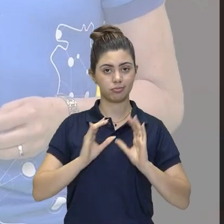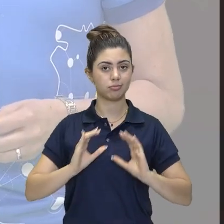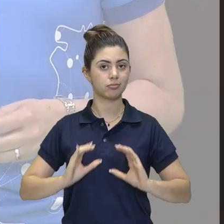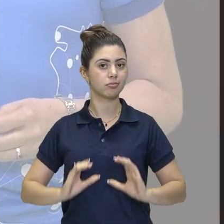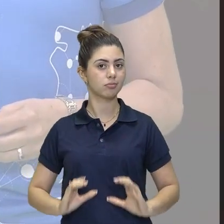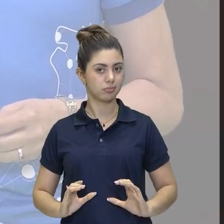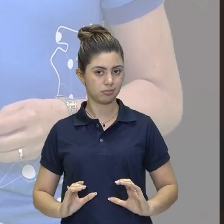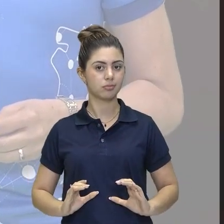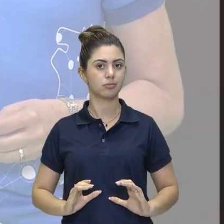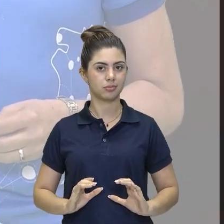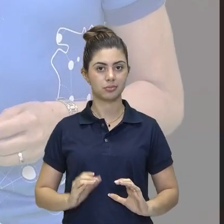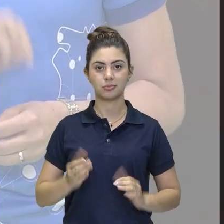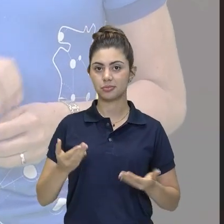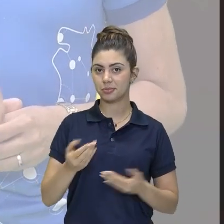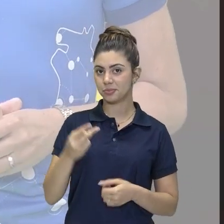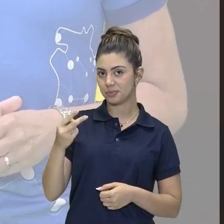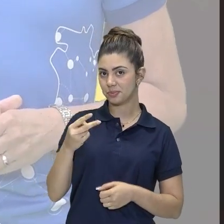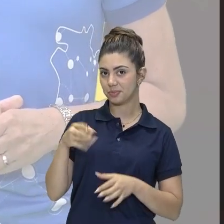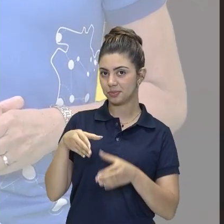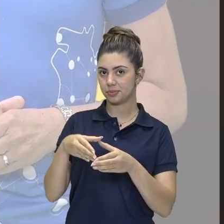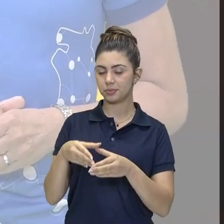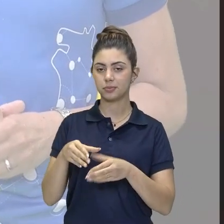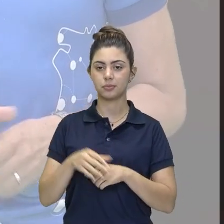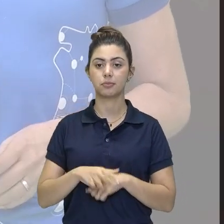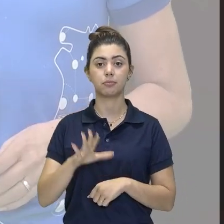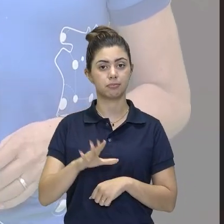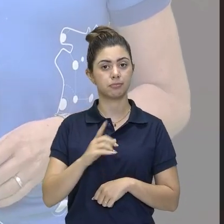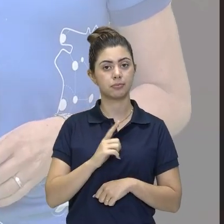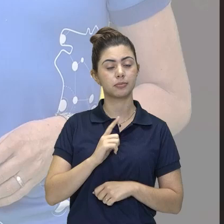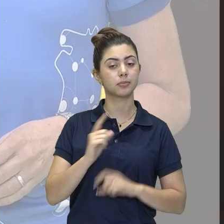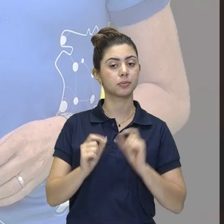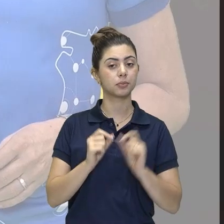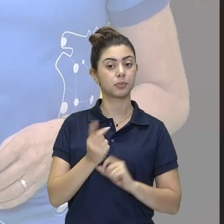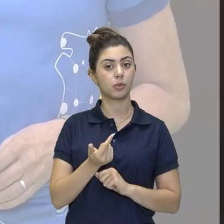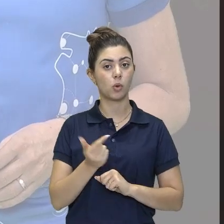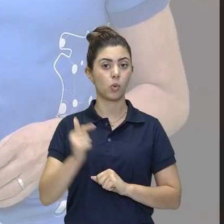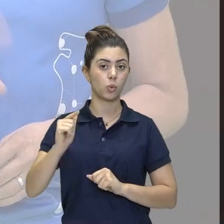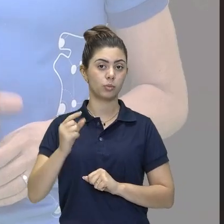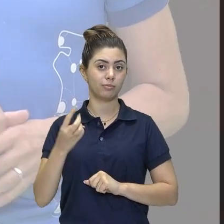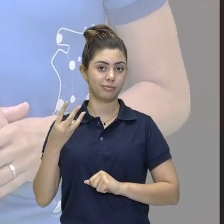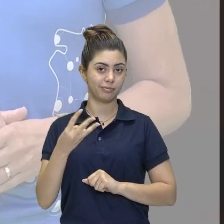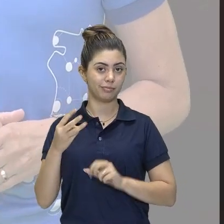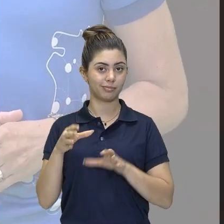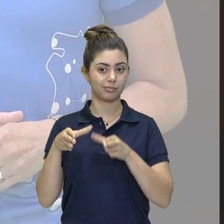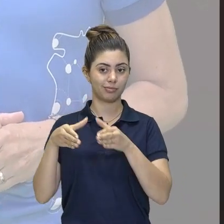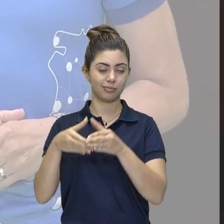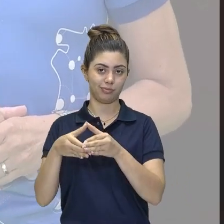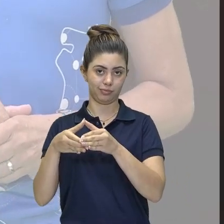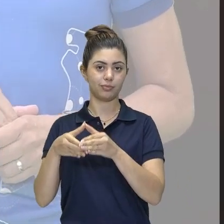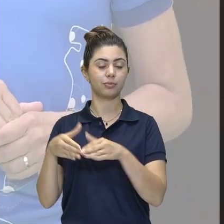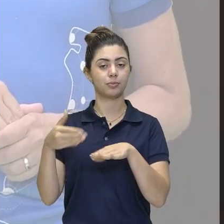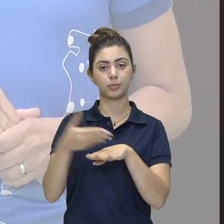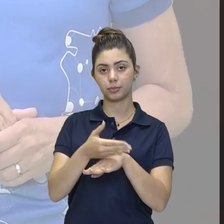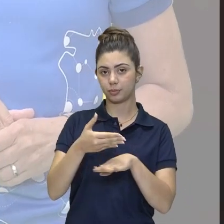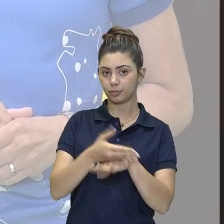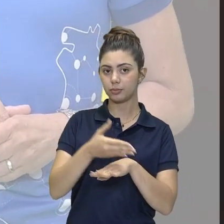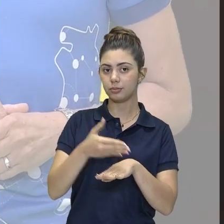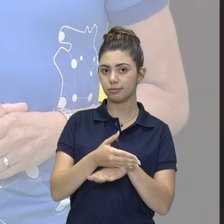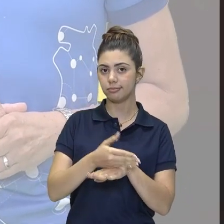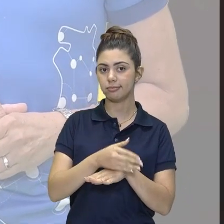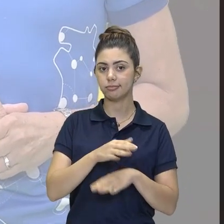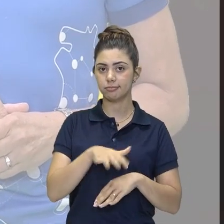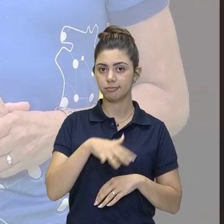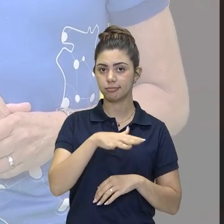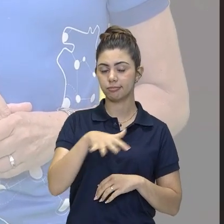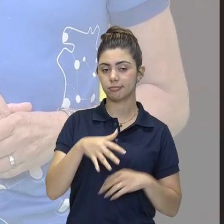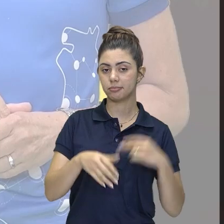cidadania no segundo nível. Mas temos também o terceiro nível de participação política,